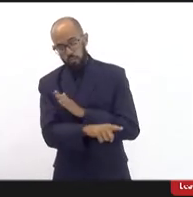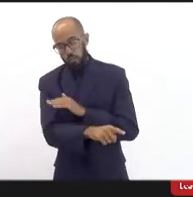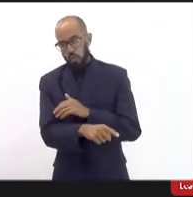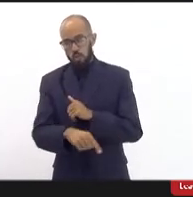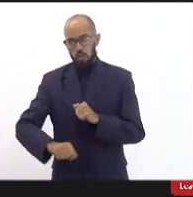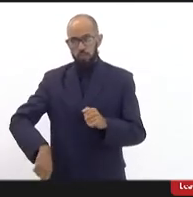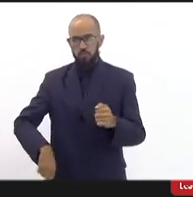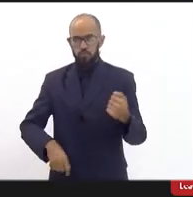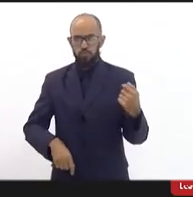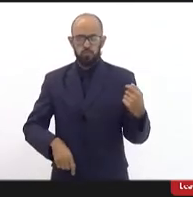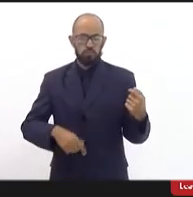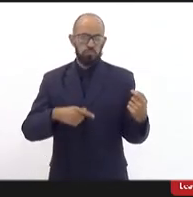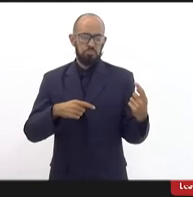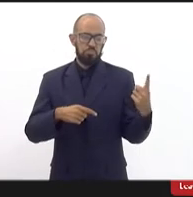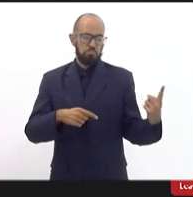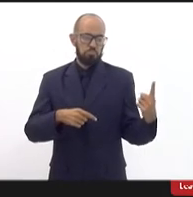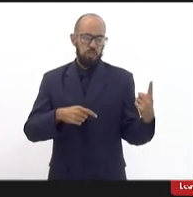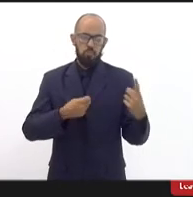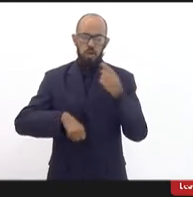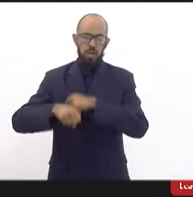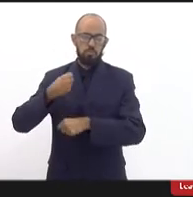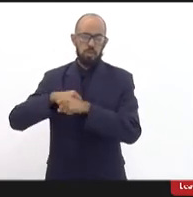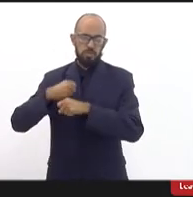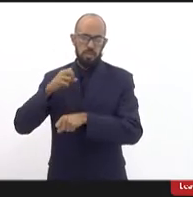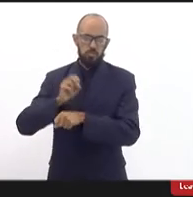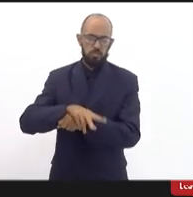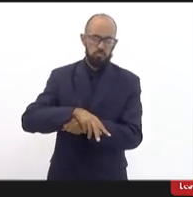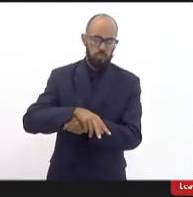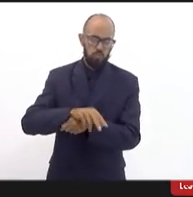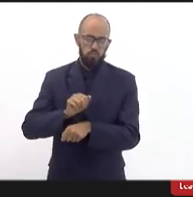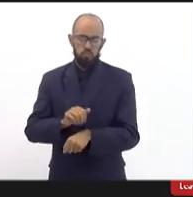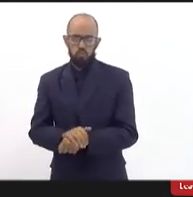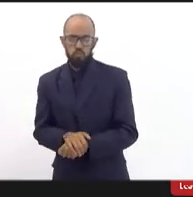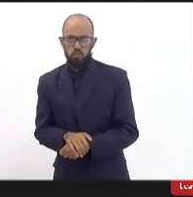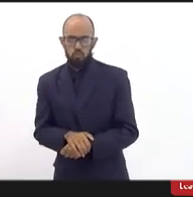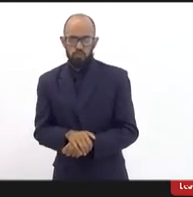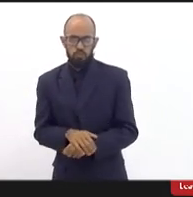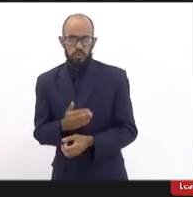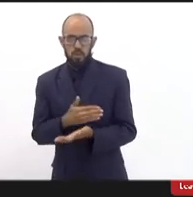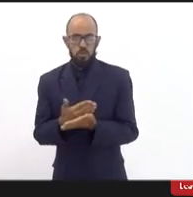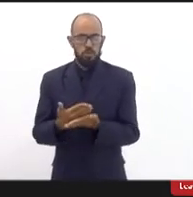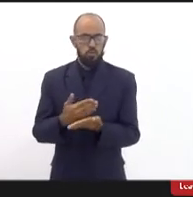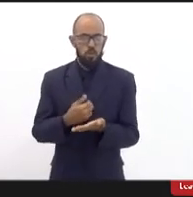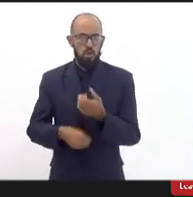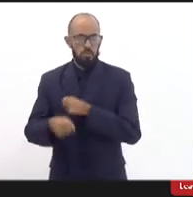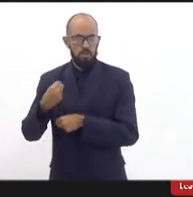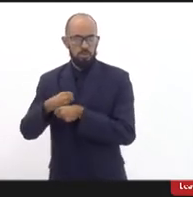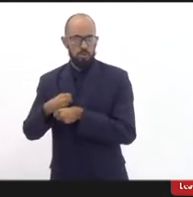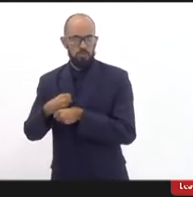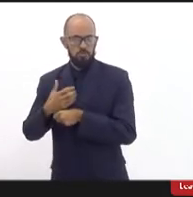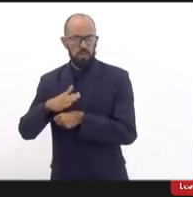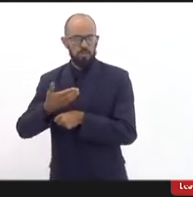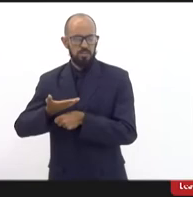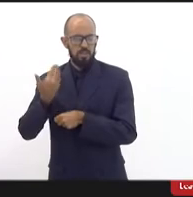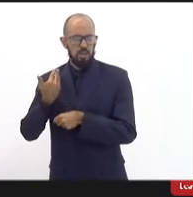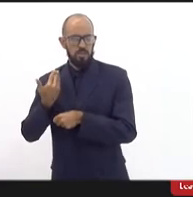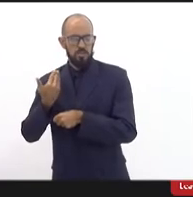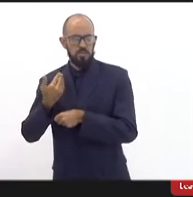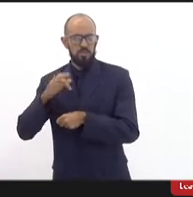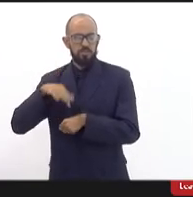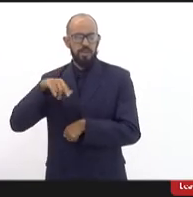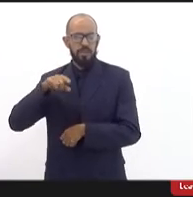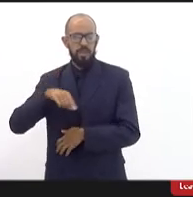uma tinha entrado o ano passado, né? Porque disse que começou o ano passado. E antes disso, quem